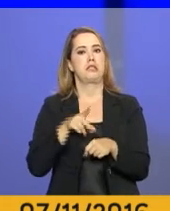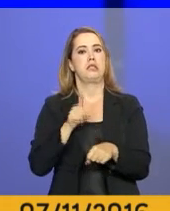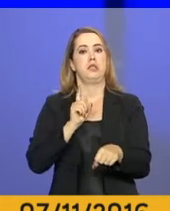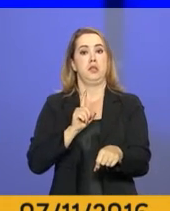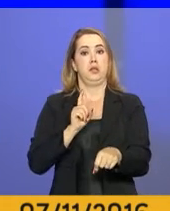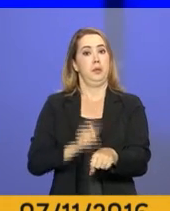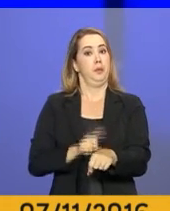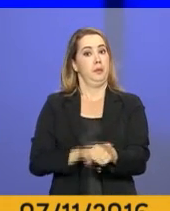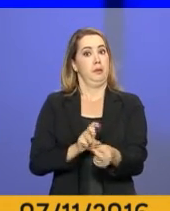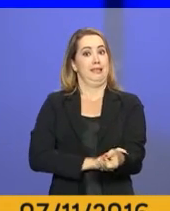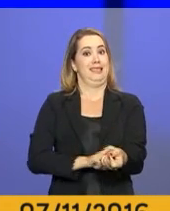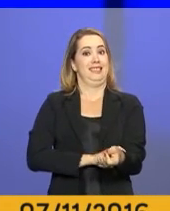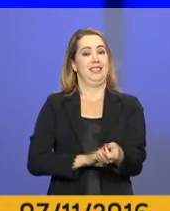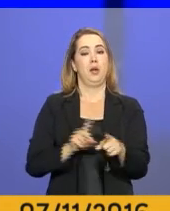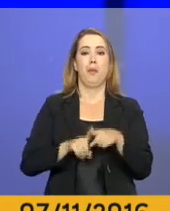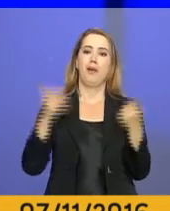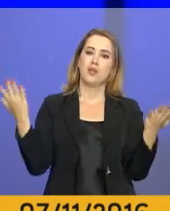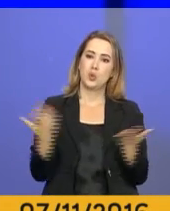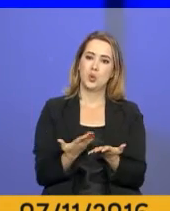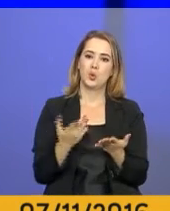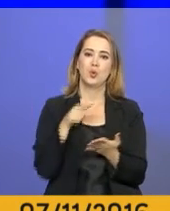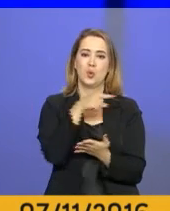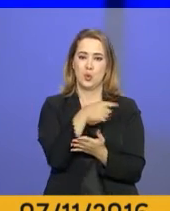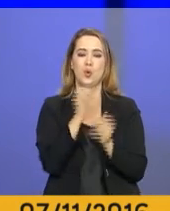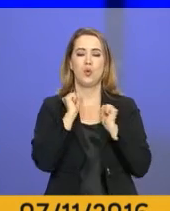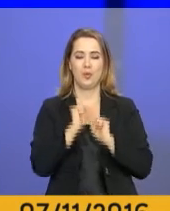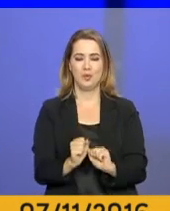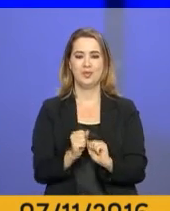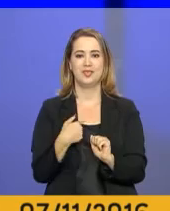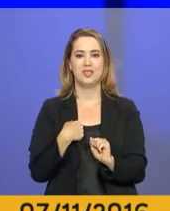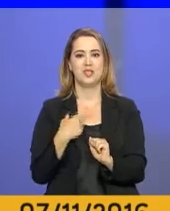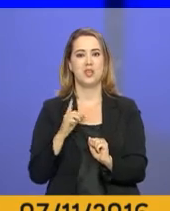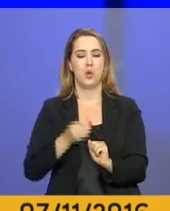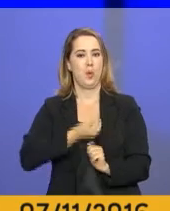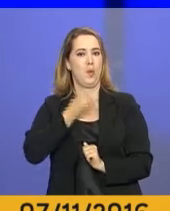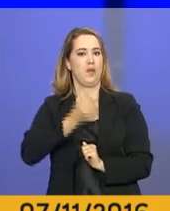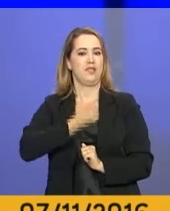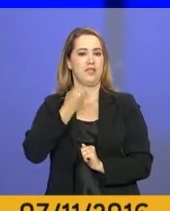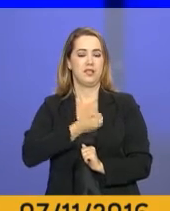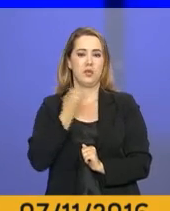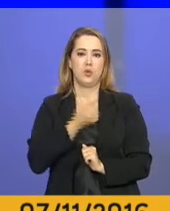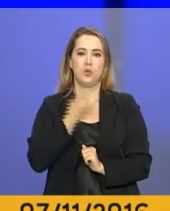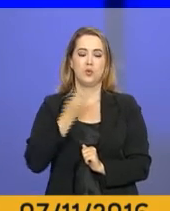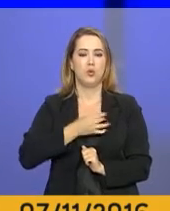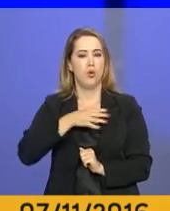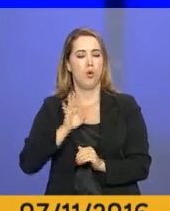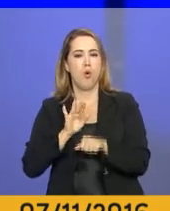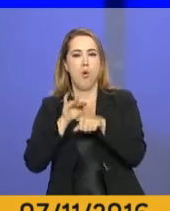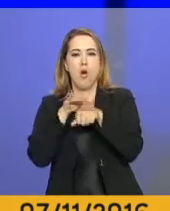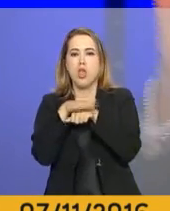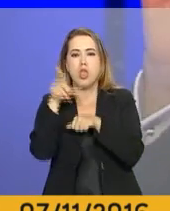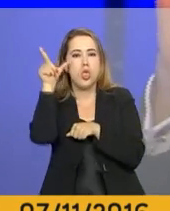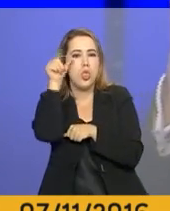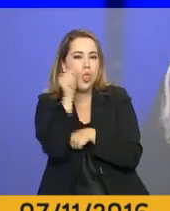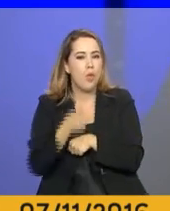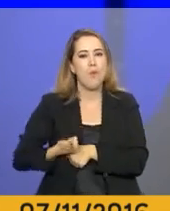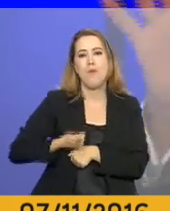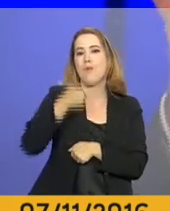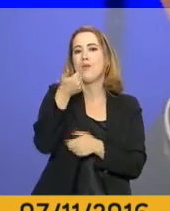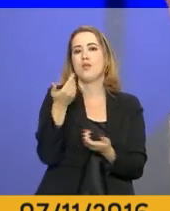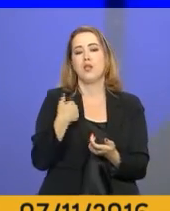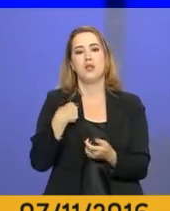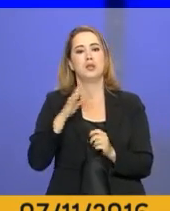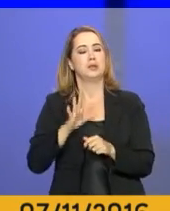hoje marcelo você vai me proporcionar uma vida uma um sono tranquilo e estou inteiramente